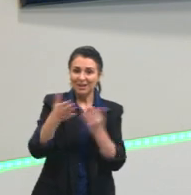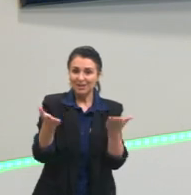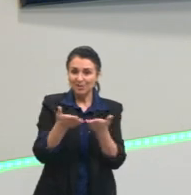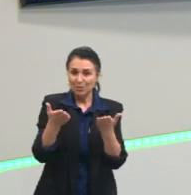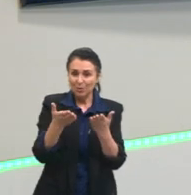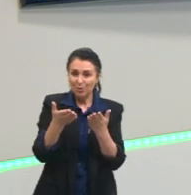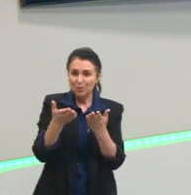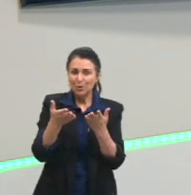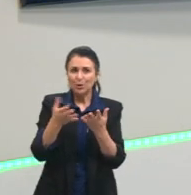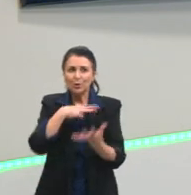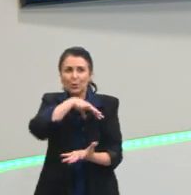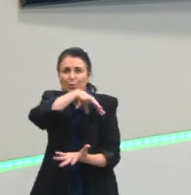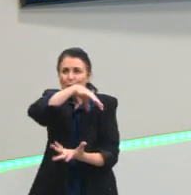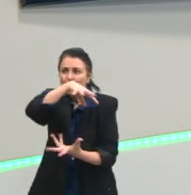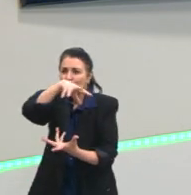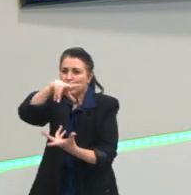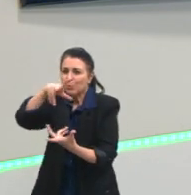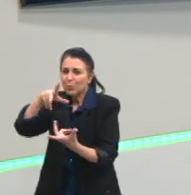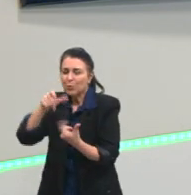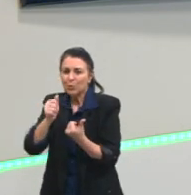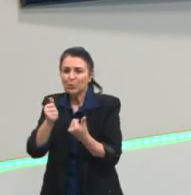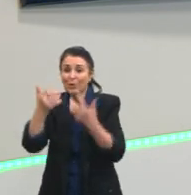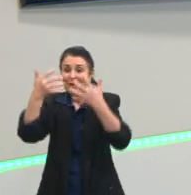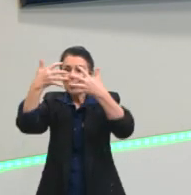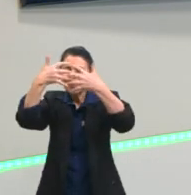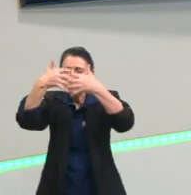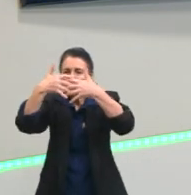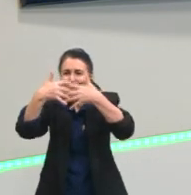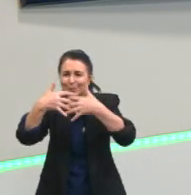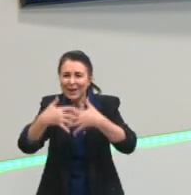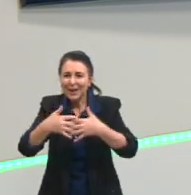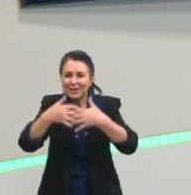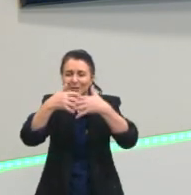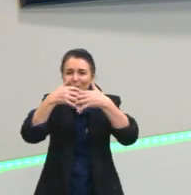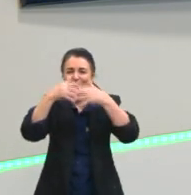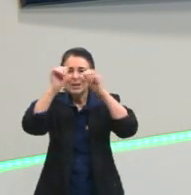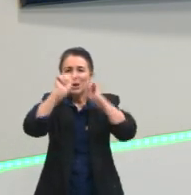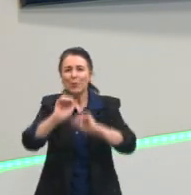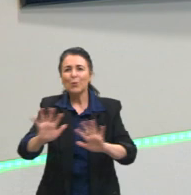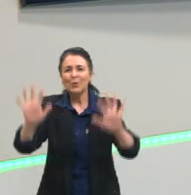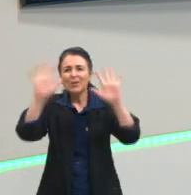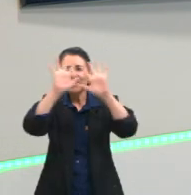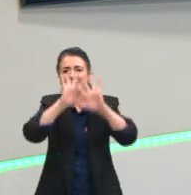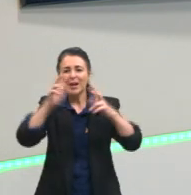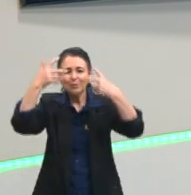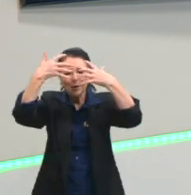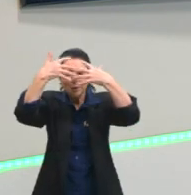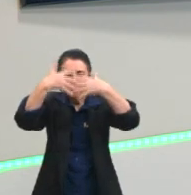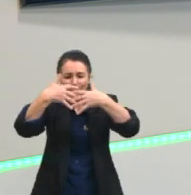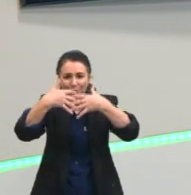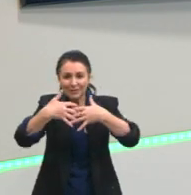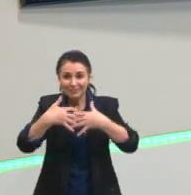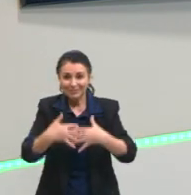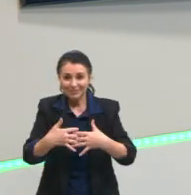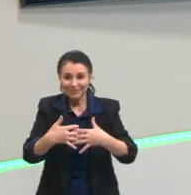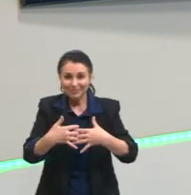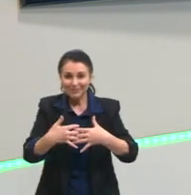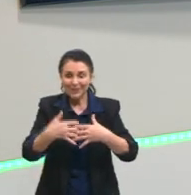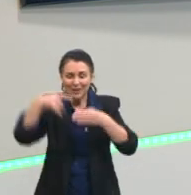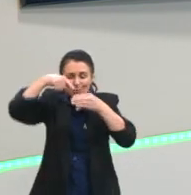sociedade eu enfim o mundo ele é complexo universo é complexo né Ele tem ele apresenta uma complexidade